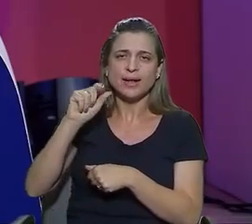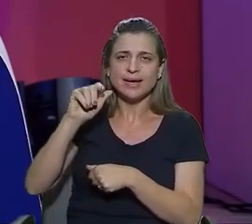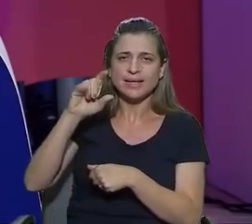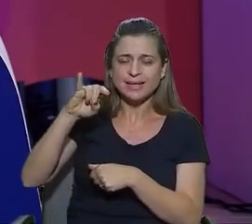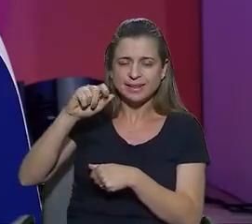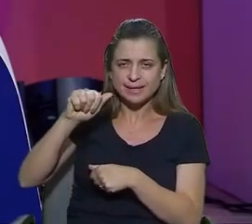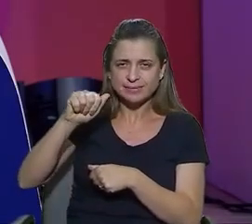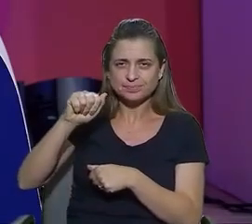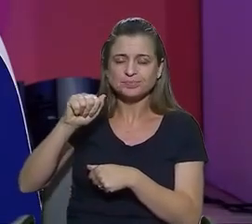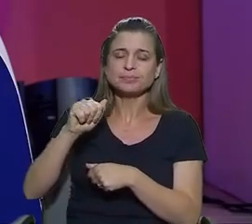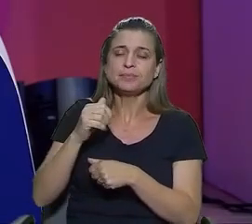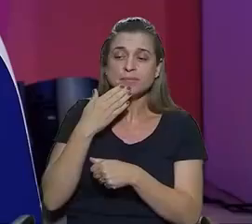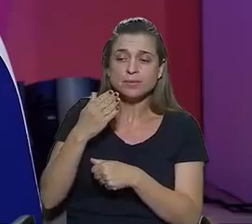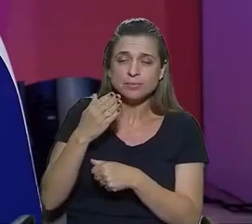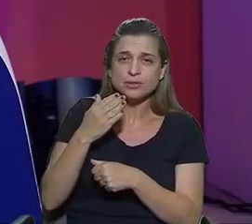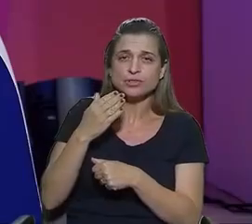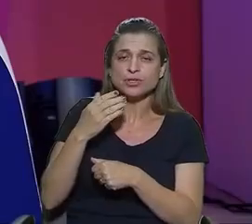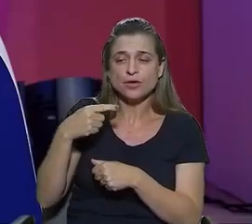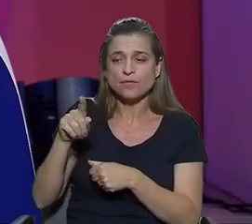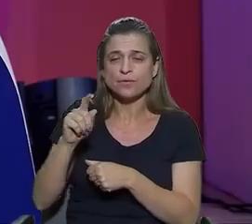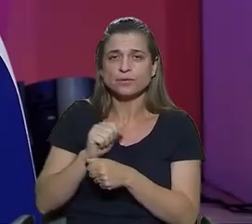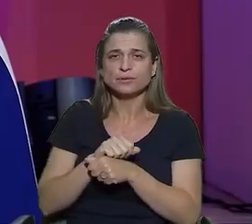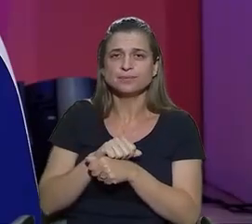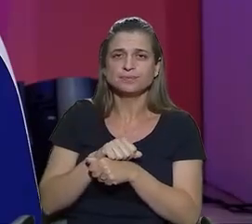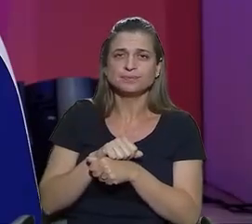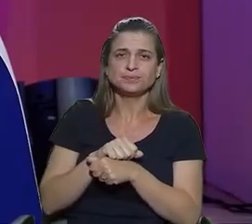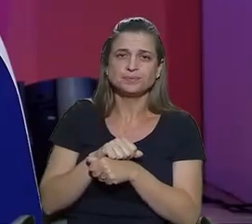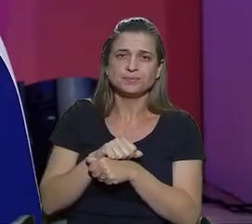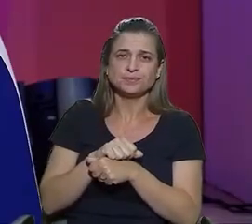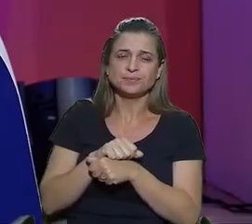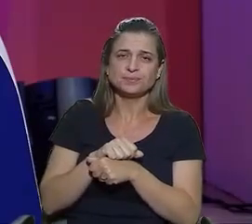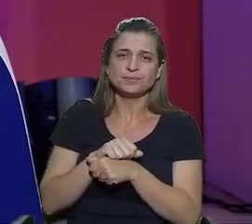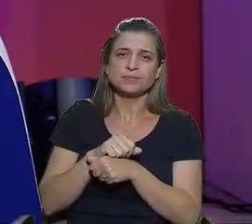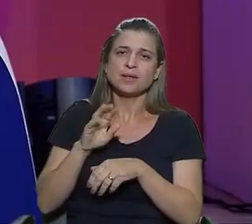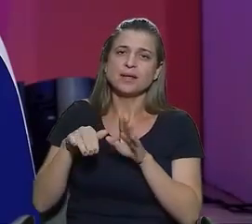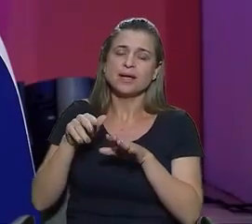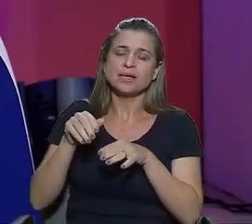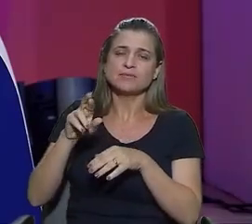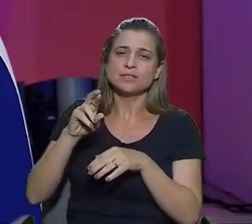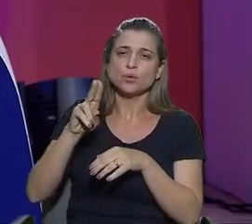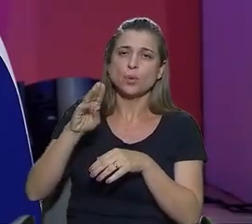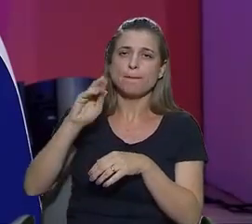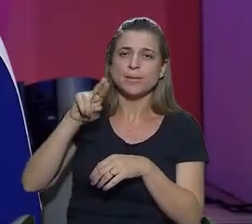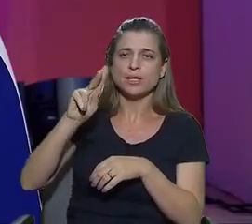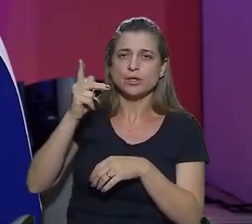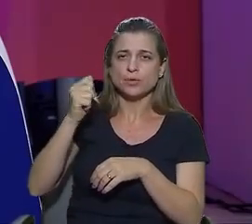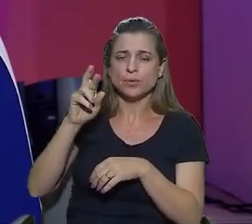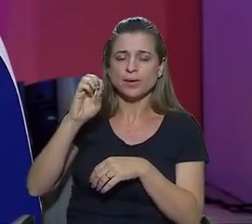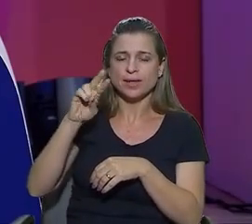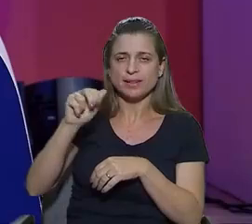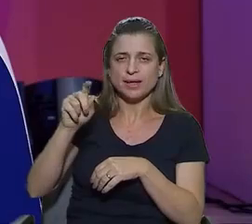povo pedia e foi ali atrás. Rubinho, Renato e, às vezes, Peteleco, no fim do baba, se despediam